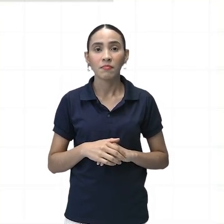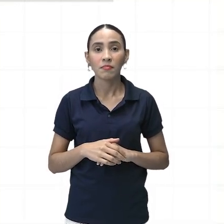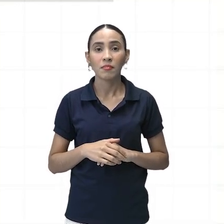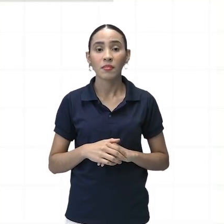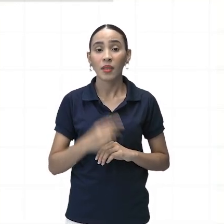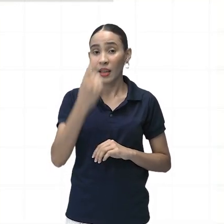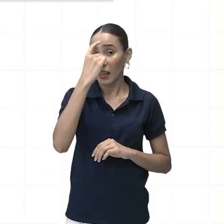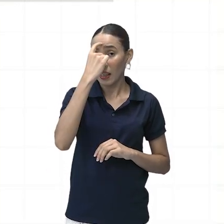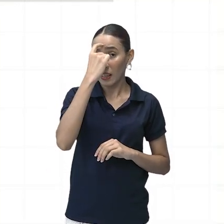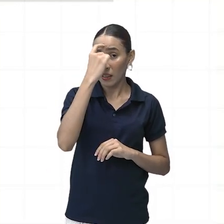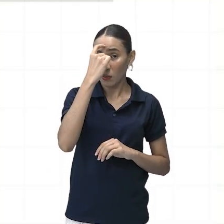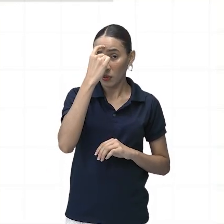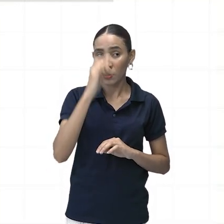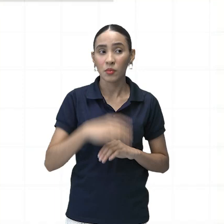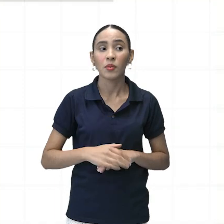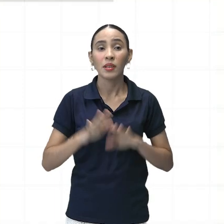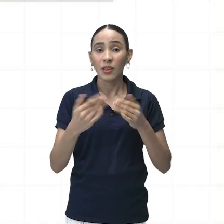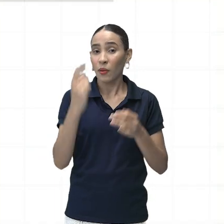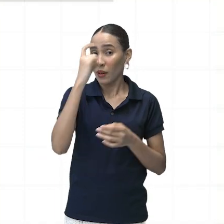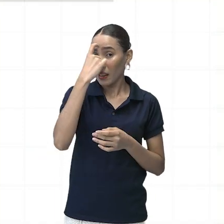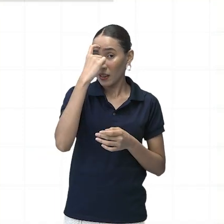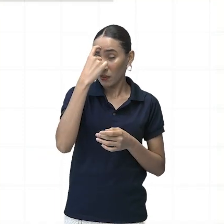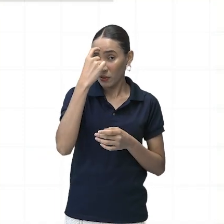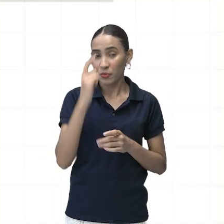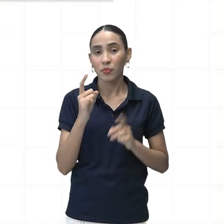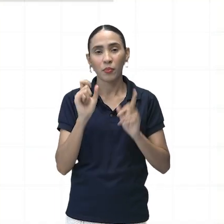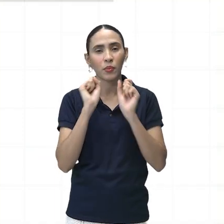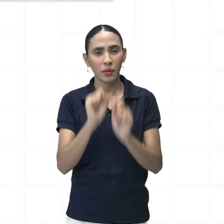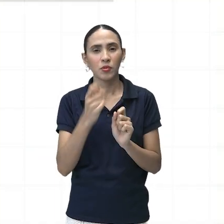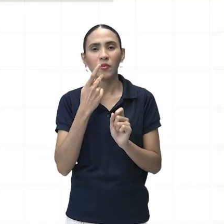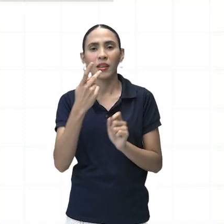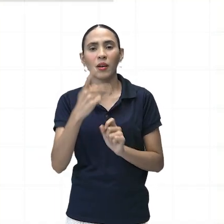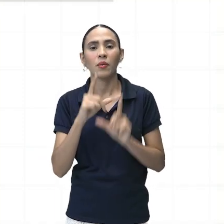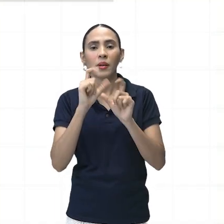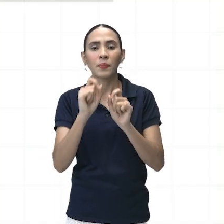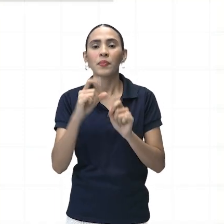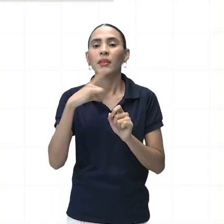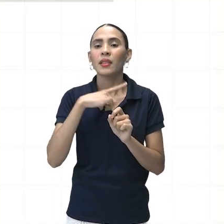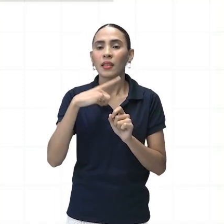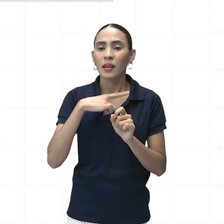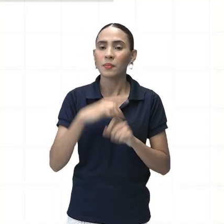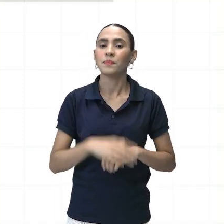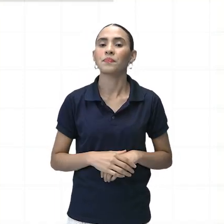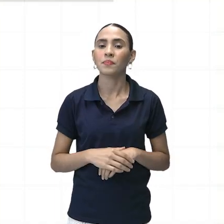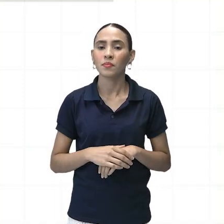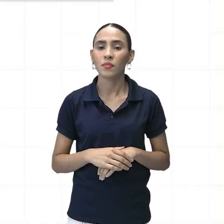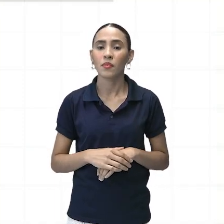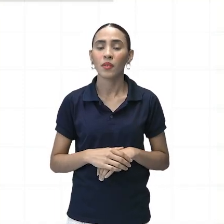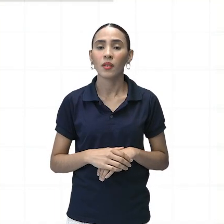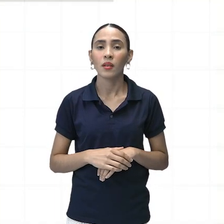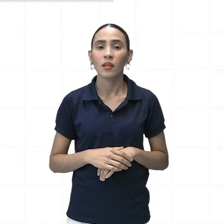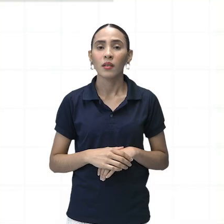do hinduísmo, né? No hinduísmo, nós poderíamos dizer que existe tanto uma